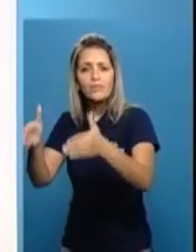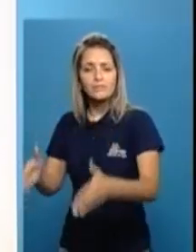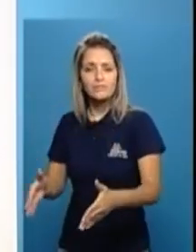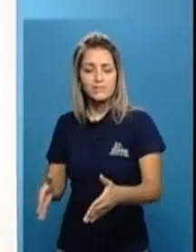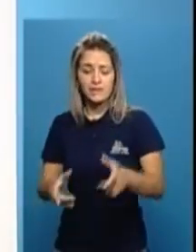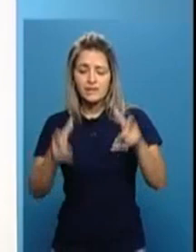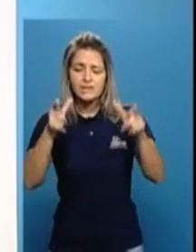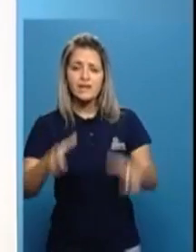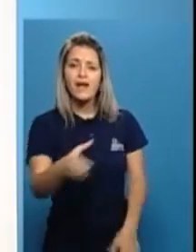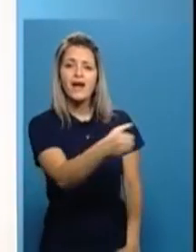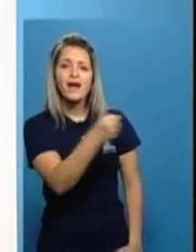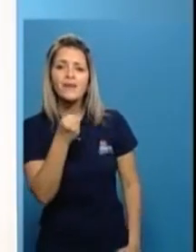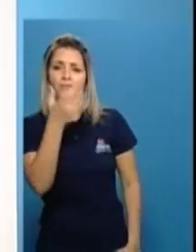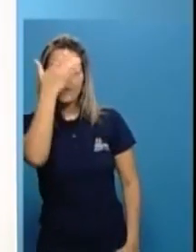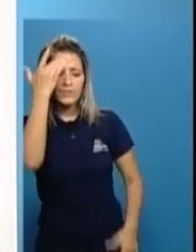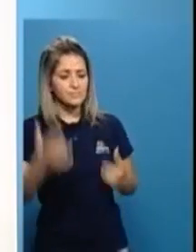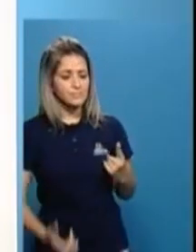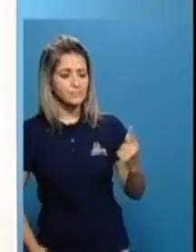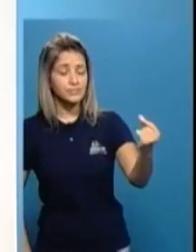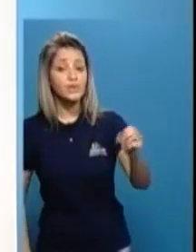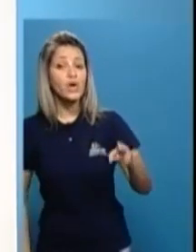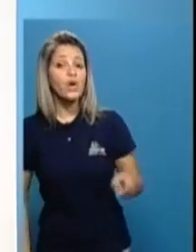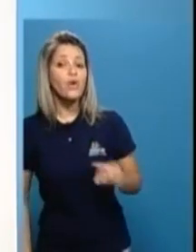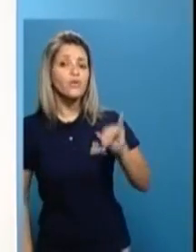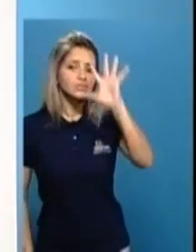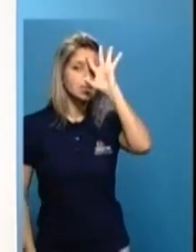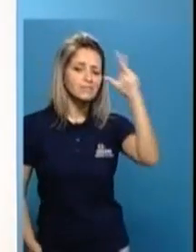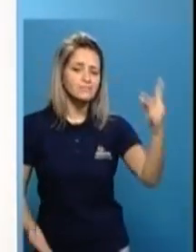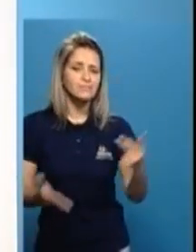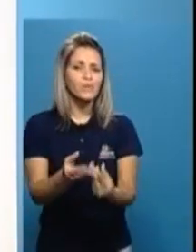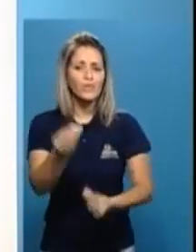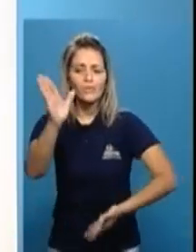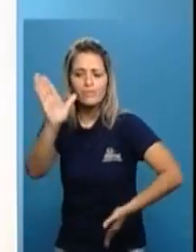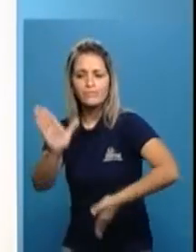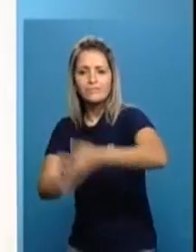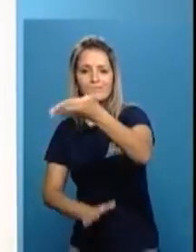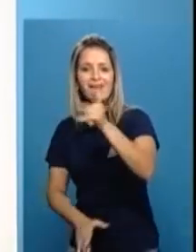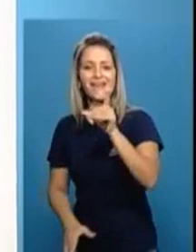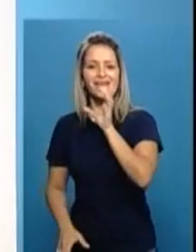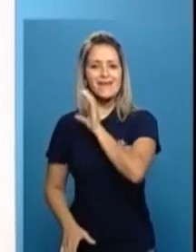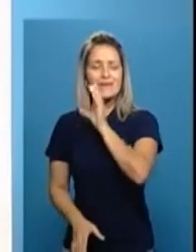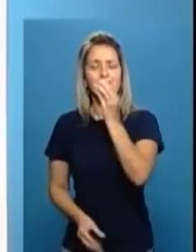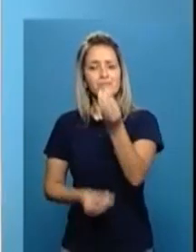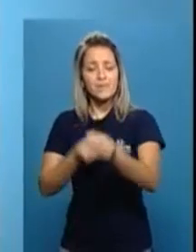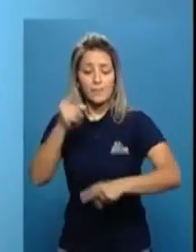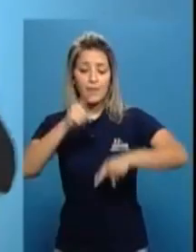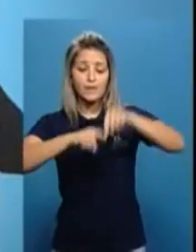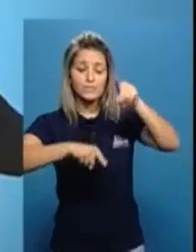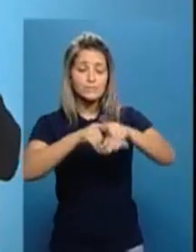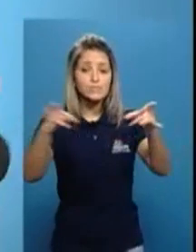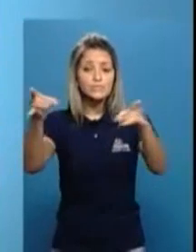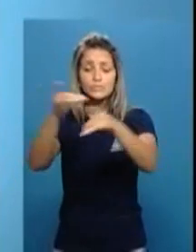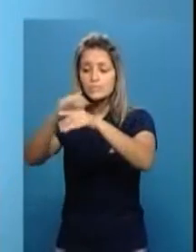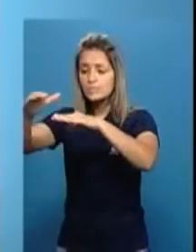pessoal, as saídas de emergência, os estoques, tudo isso. O objetivo de um layout, o